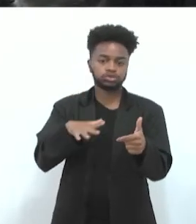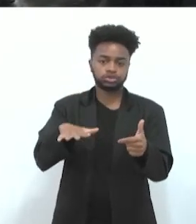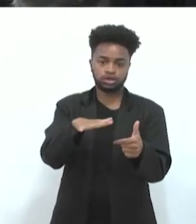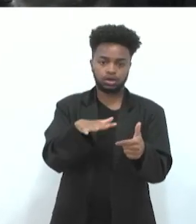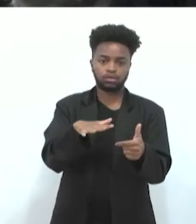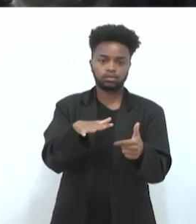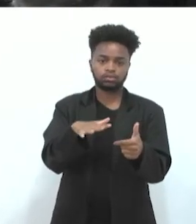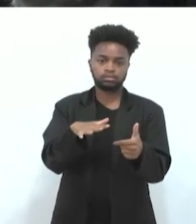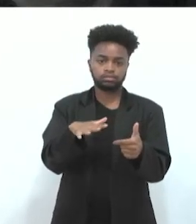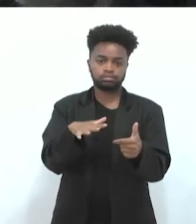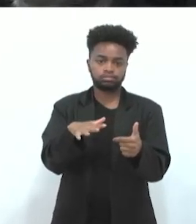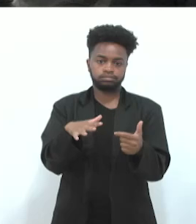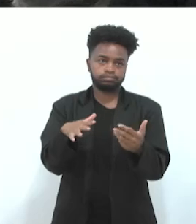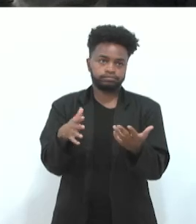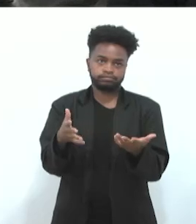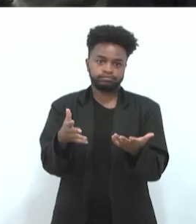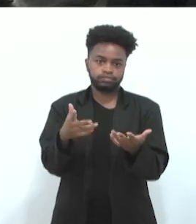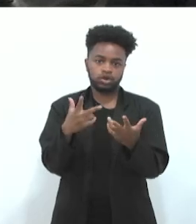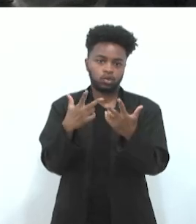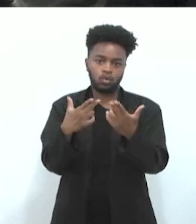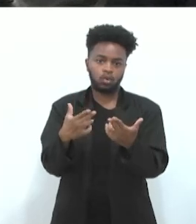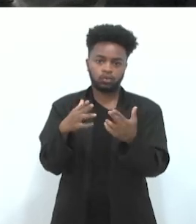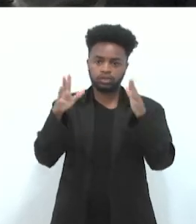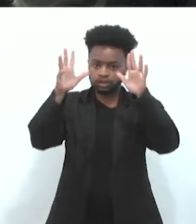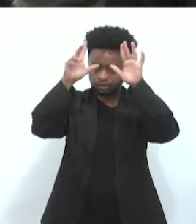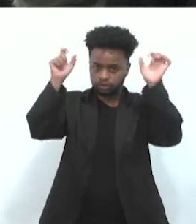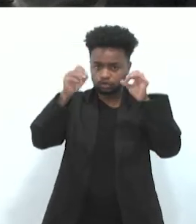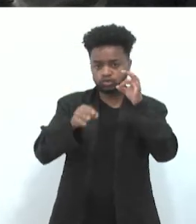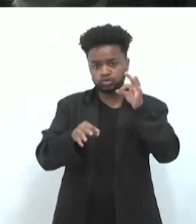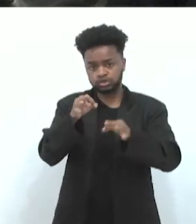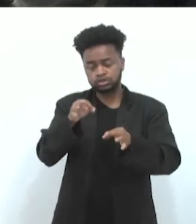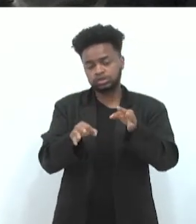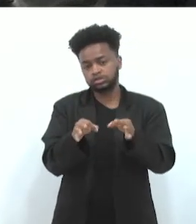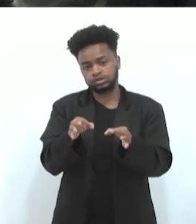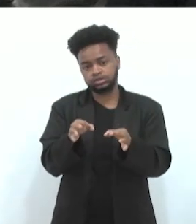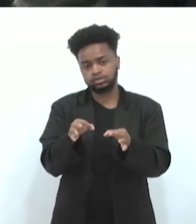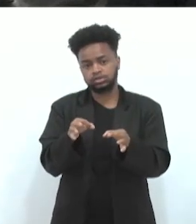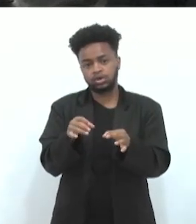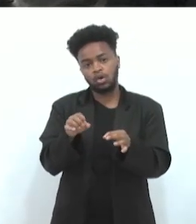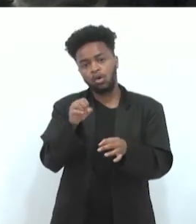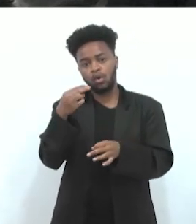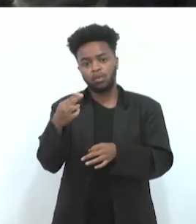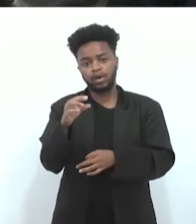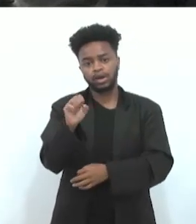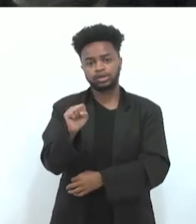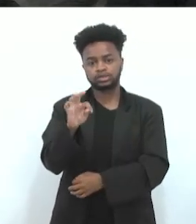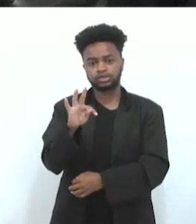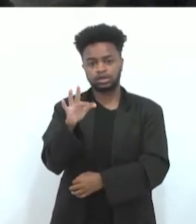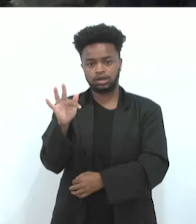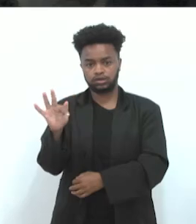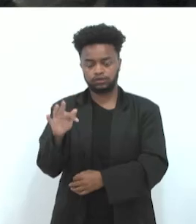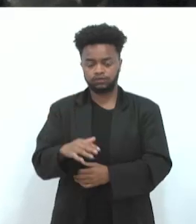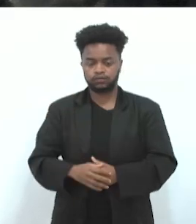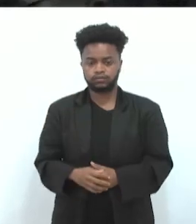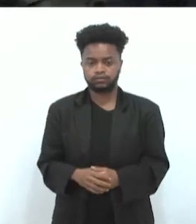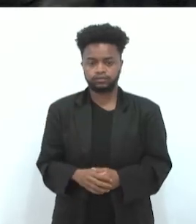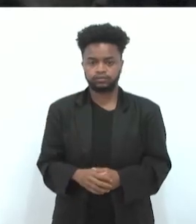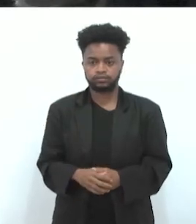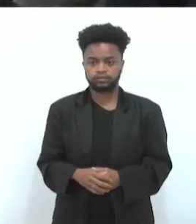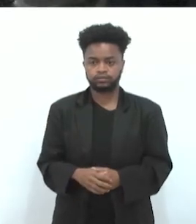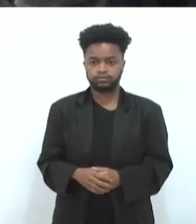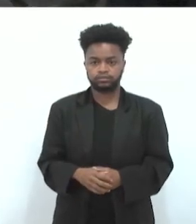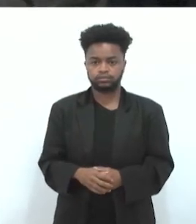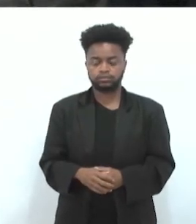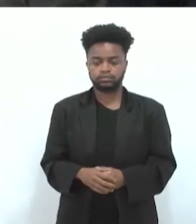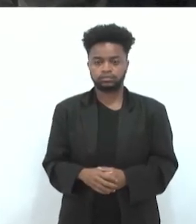agindo como se fosse TJ, STJ e o Supremo Tribunal Federal. Então, é isso que eu quero deixar